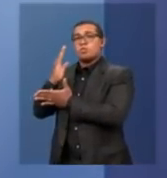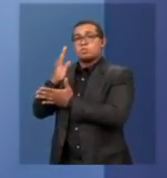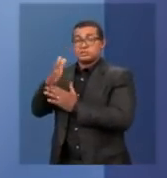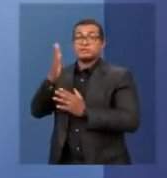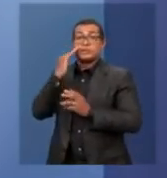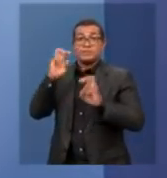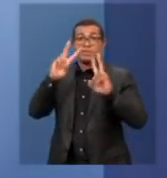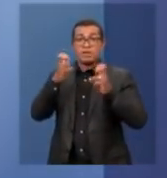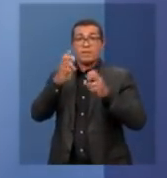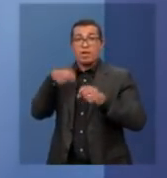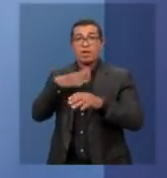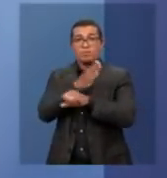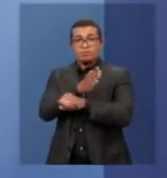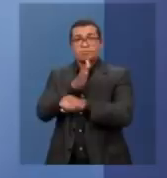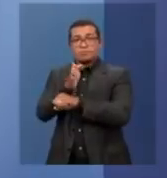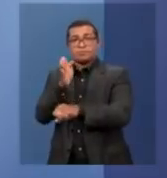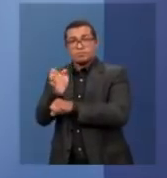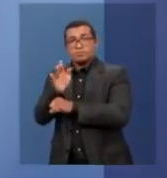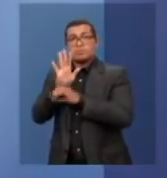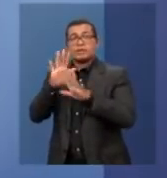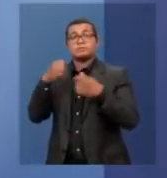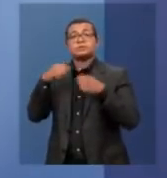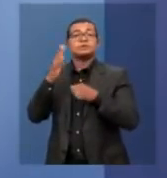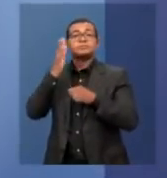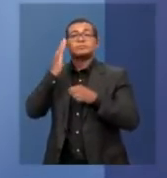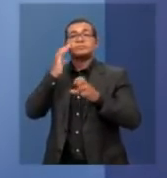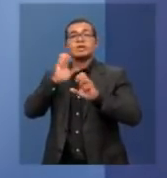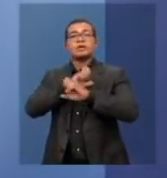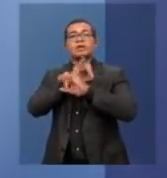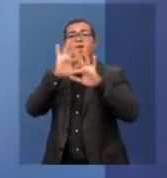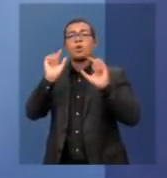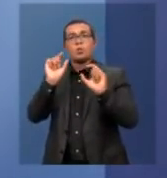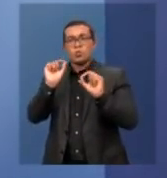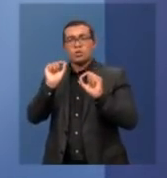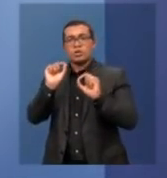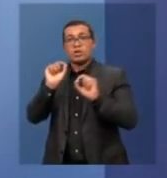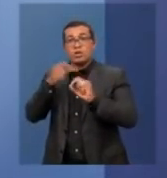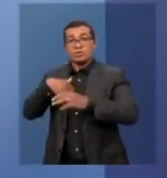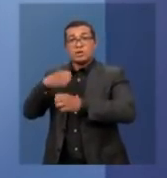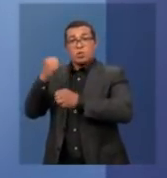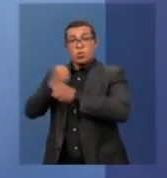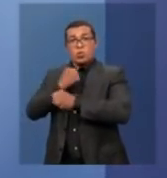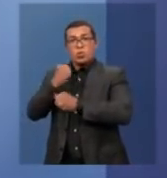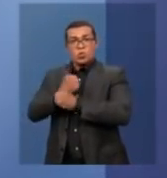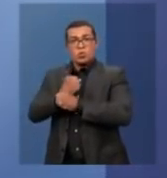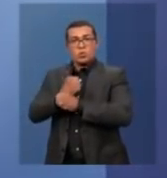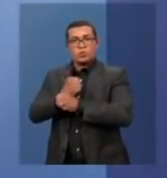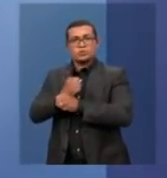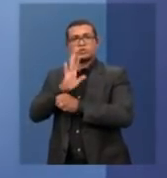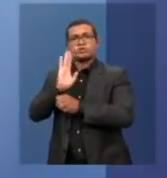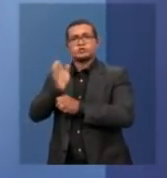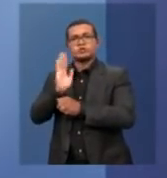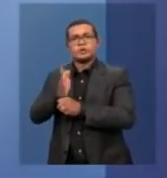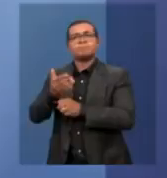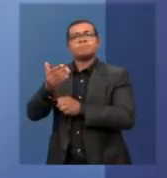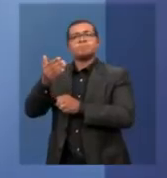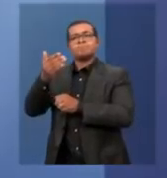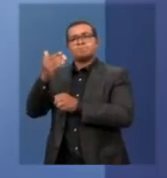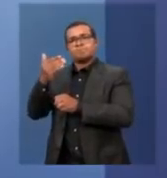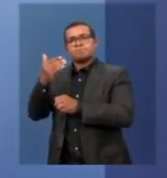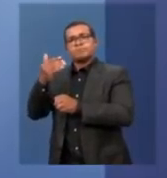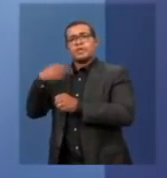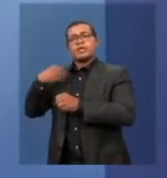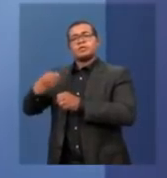mobilidade mas eu tenho que dizer que essas obras como foi mencionado apropriadamente aqui